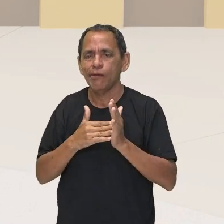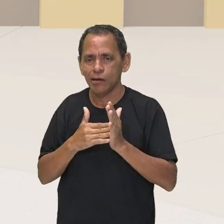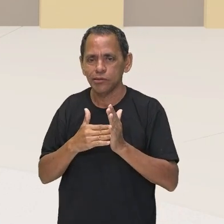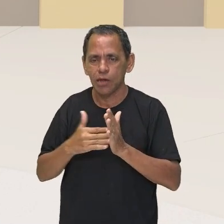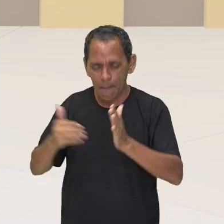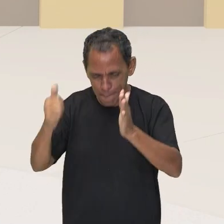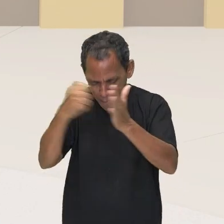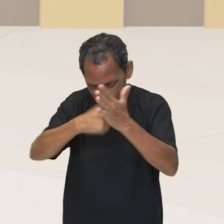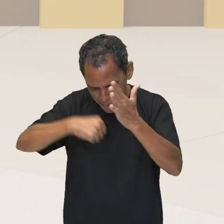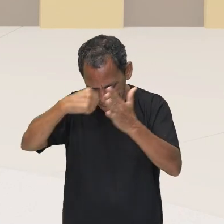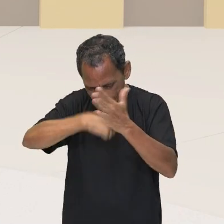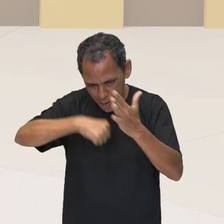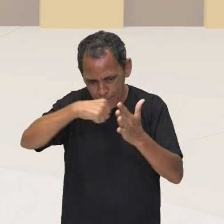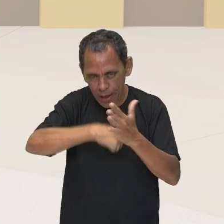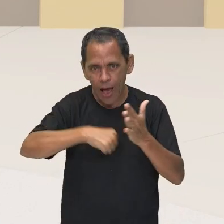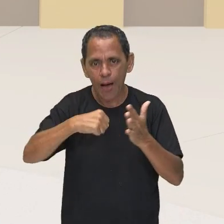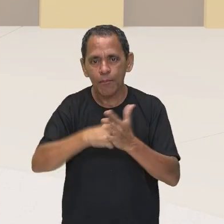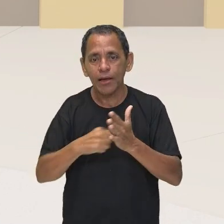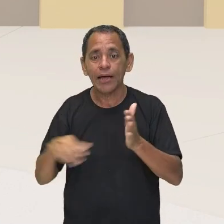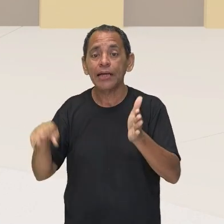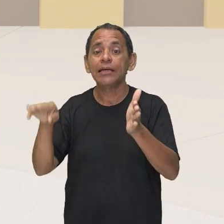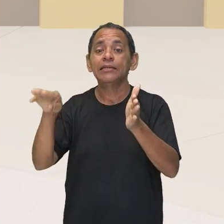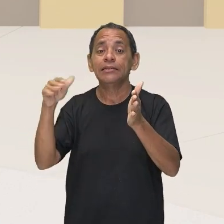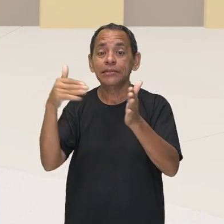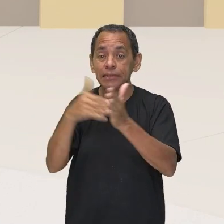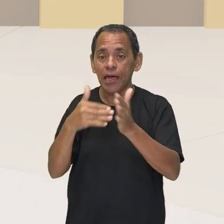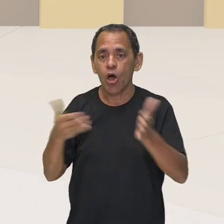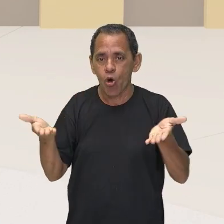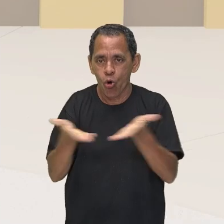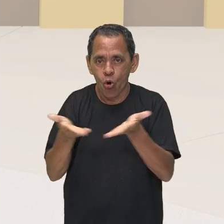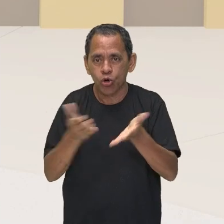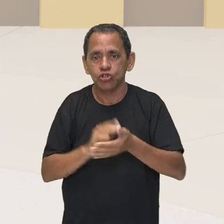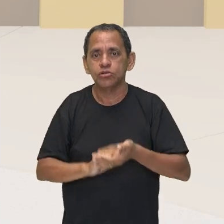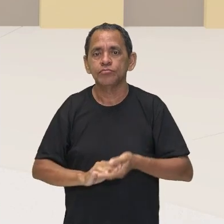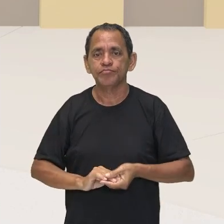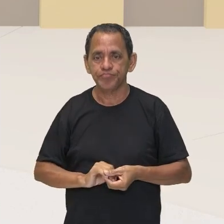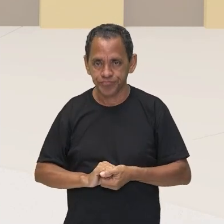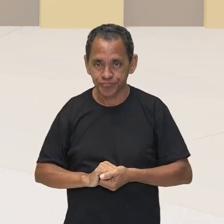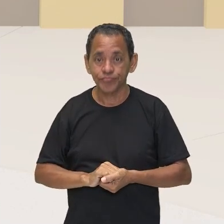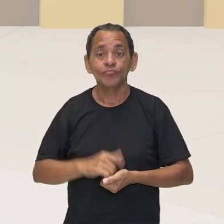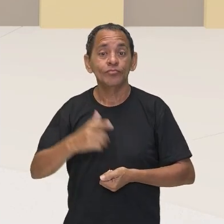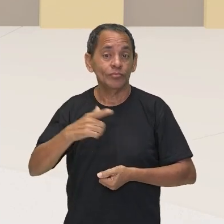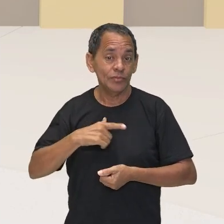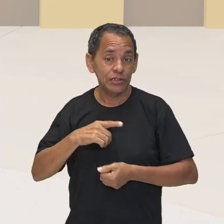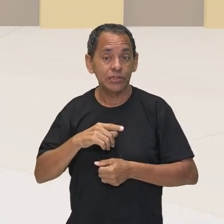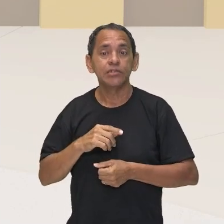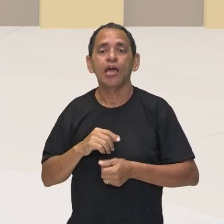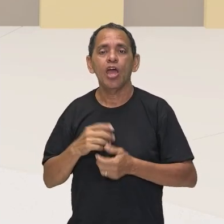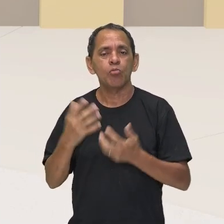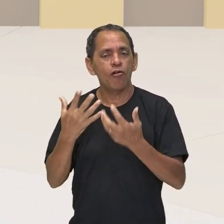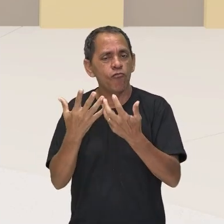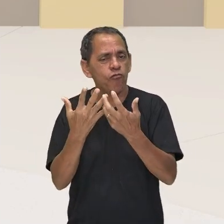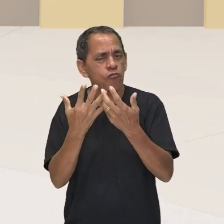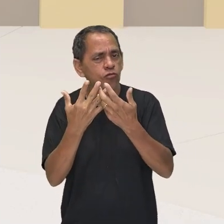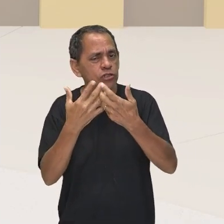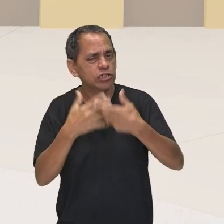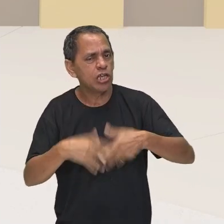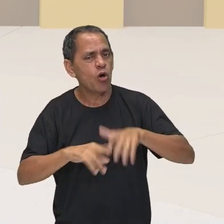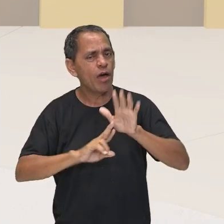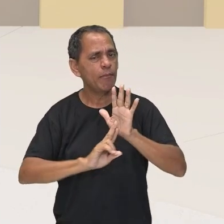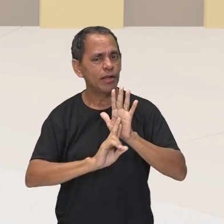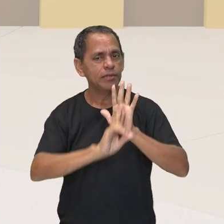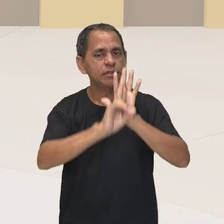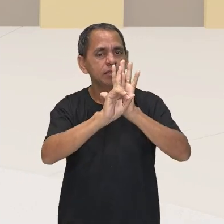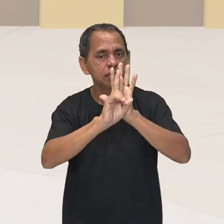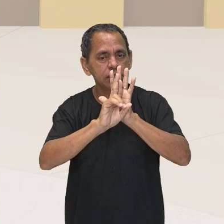vida até chegar ao seu momento atual. Hoje, exercendo uma grande representatividade do seu